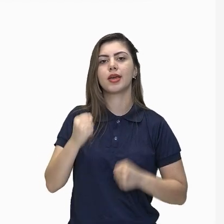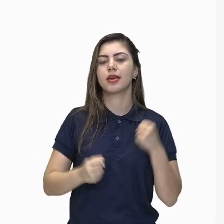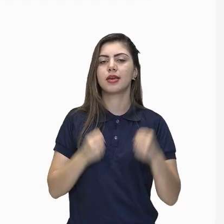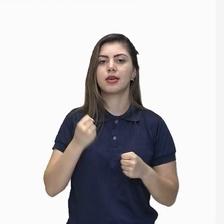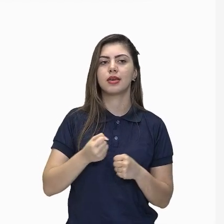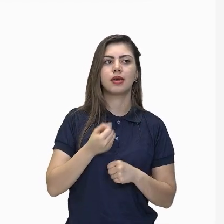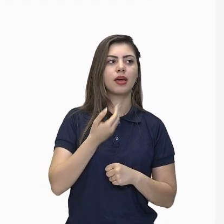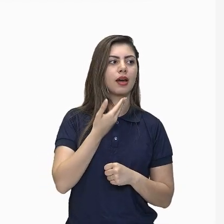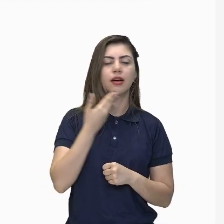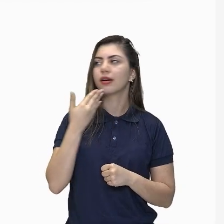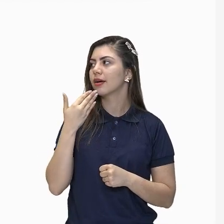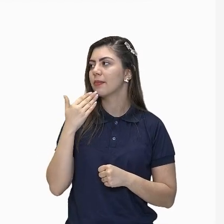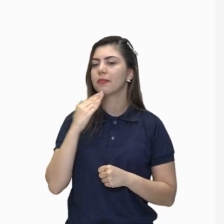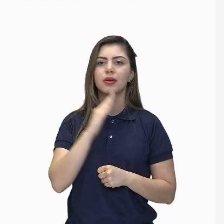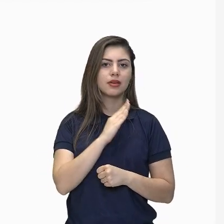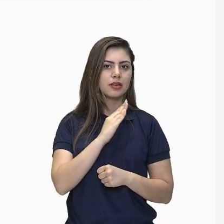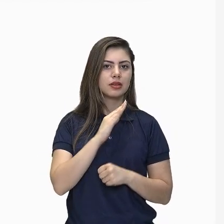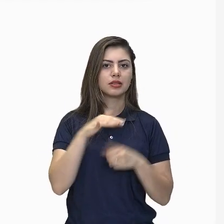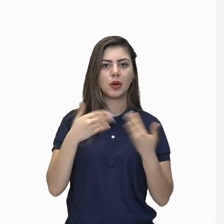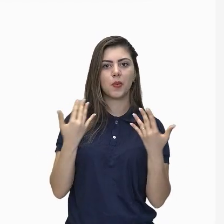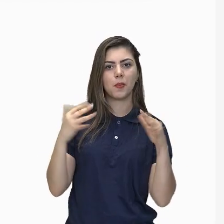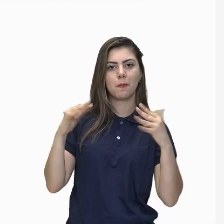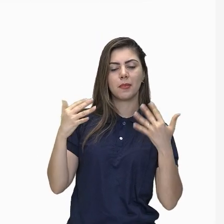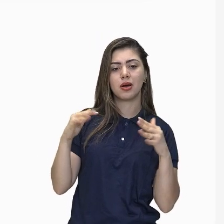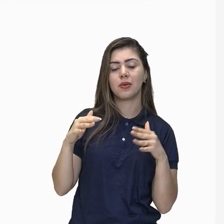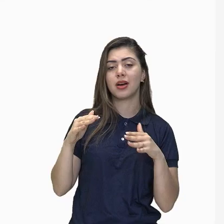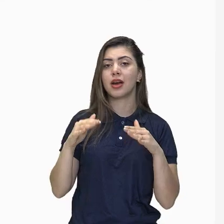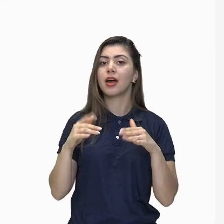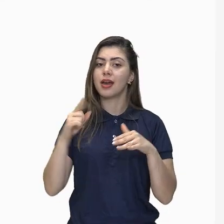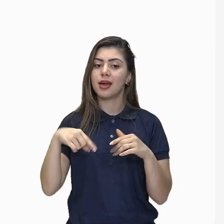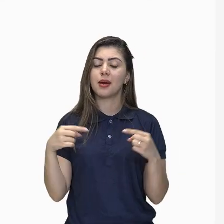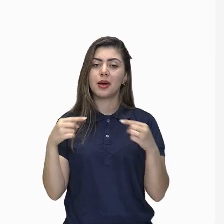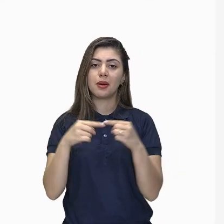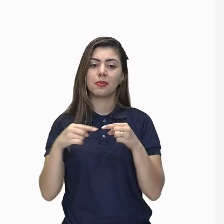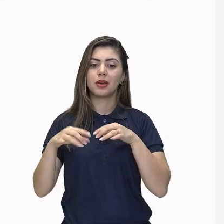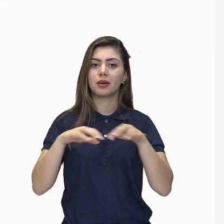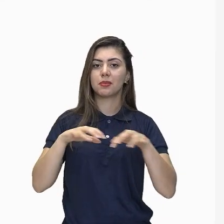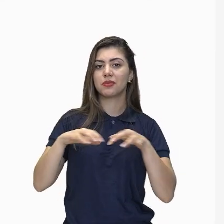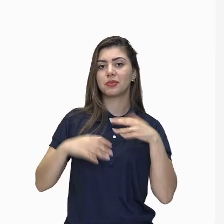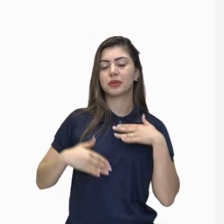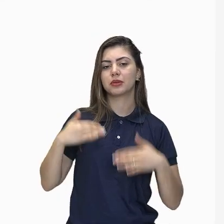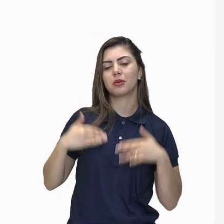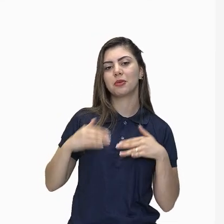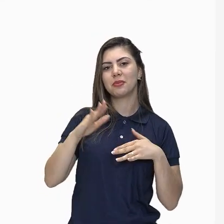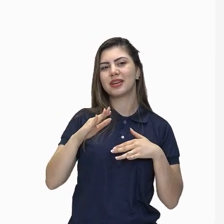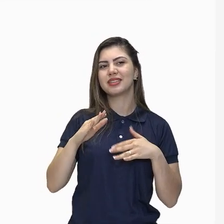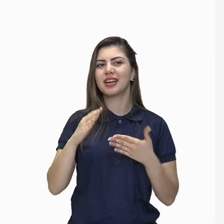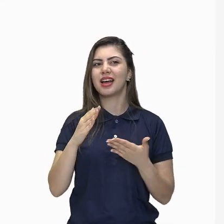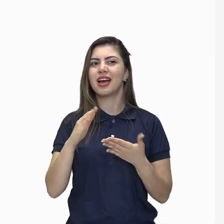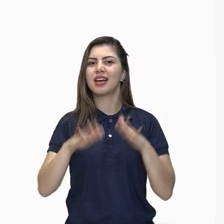braços, tudo isso é coordenação motora. Tem gente que não consegue nem sequer